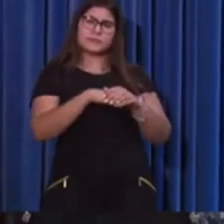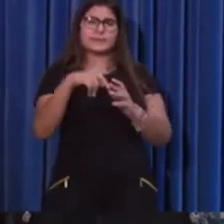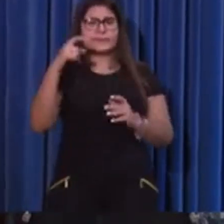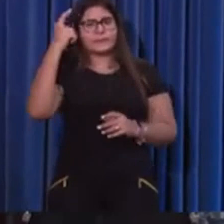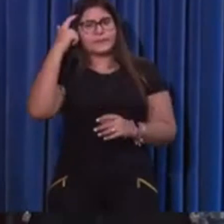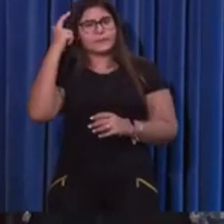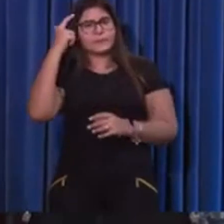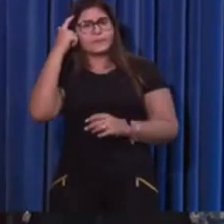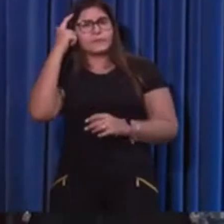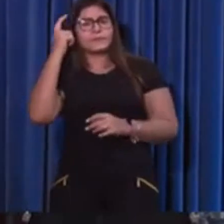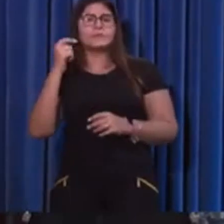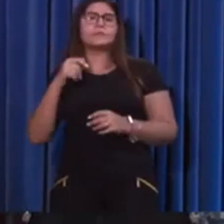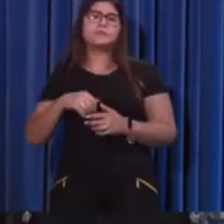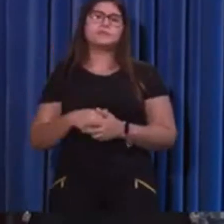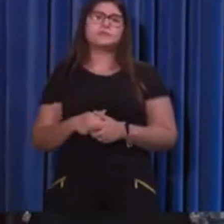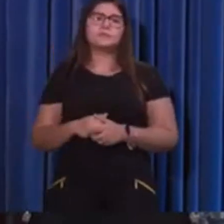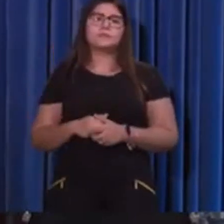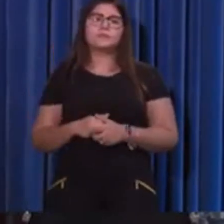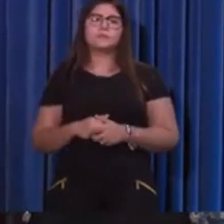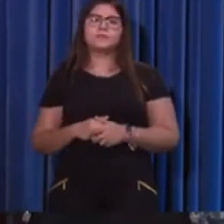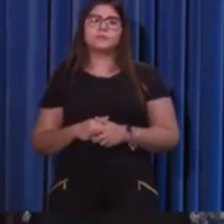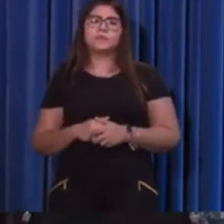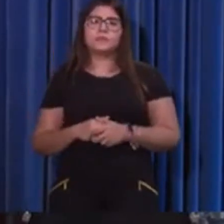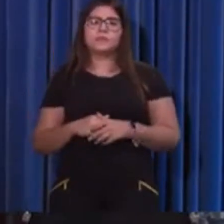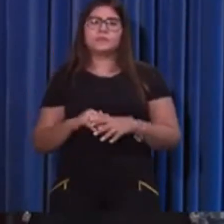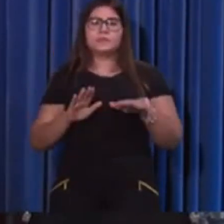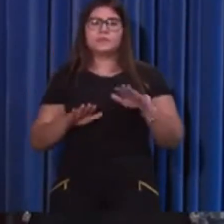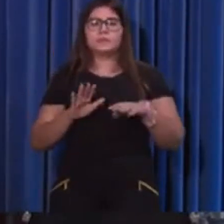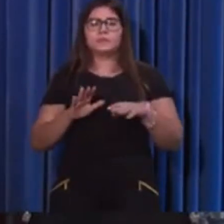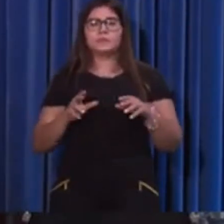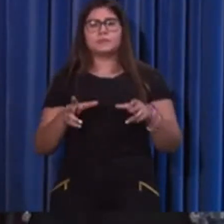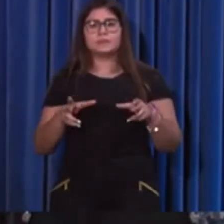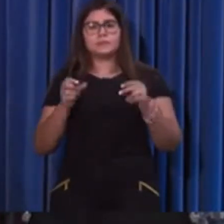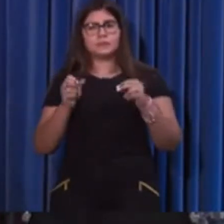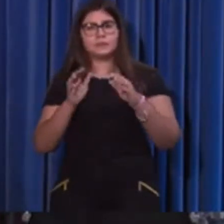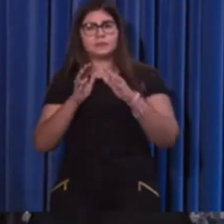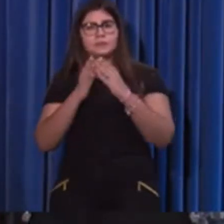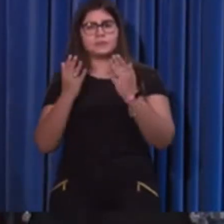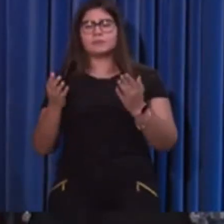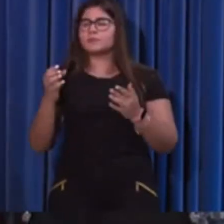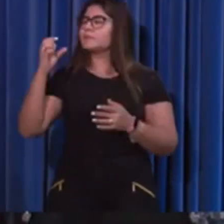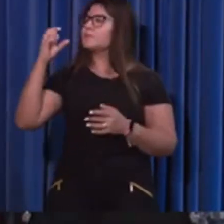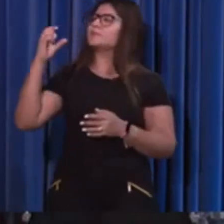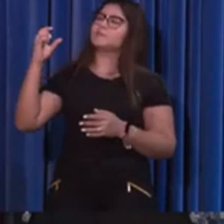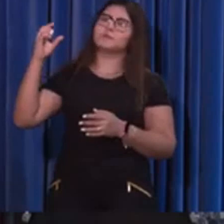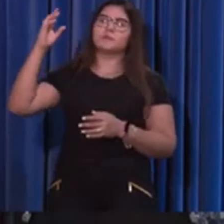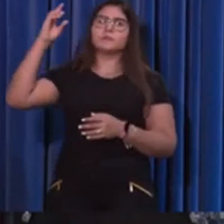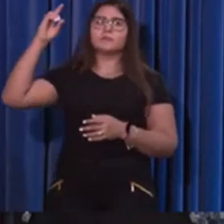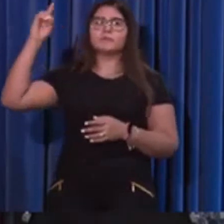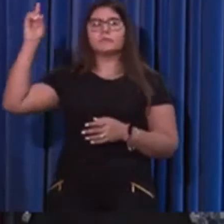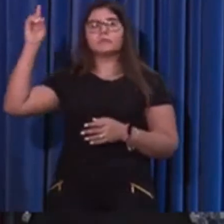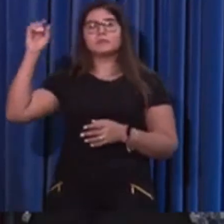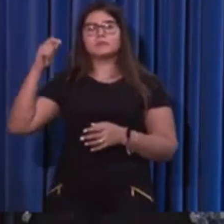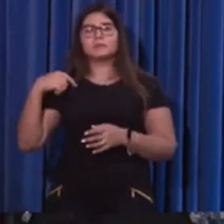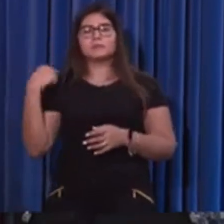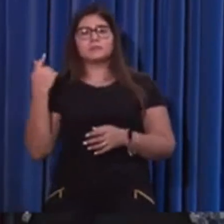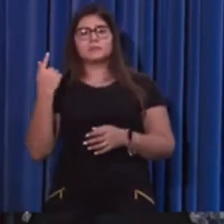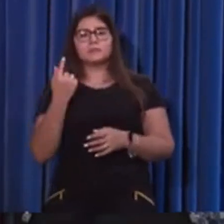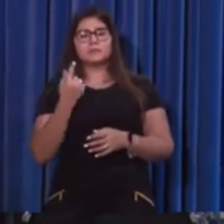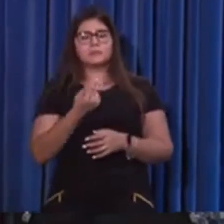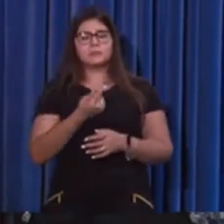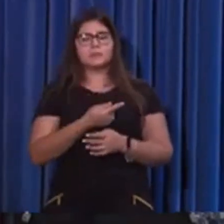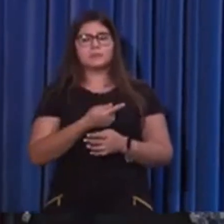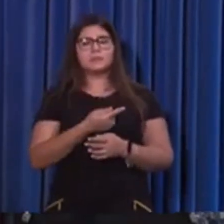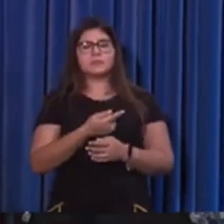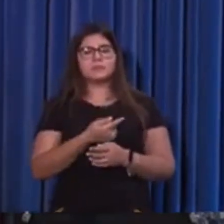mente. Quando às vezes pegamos a palavra de Deus, a nossa displicência